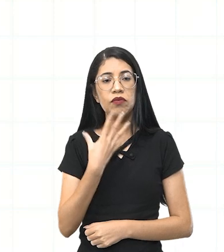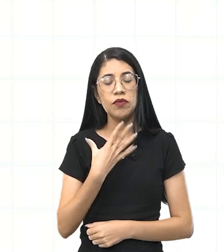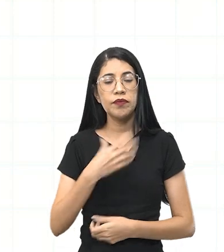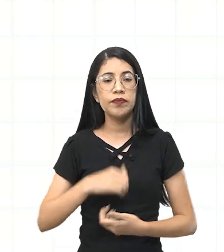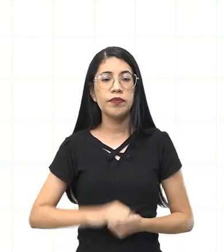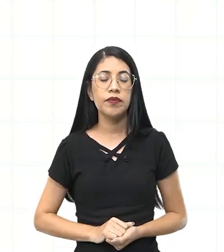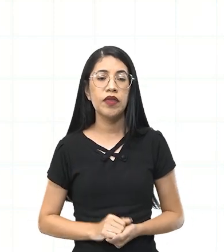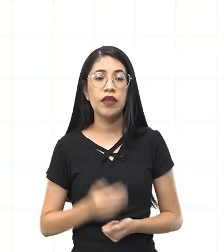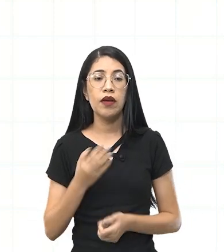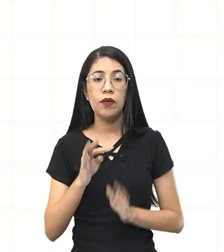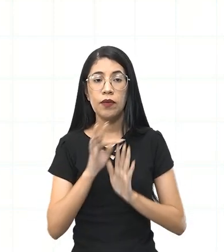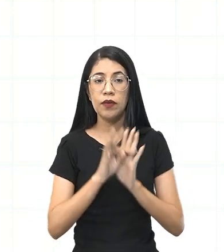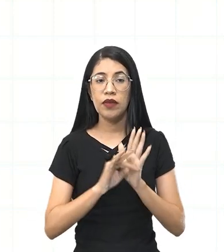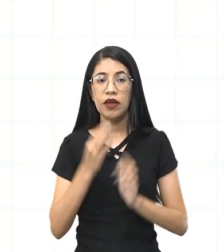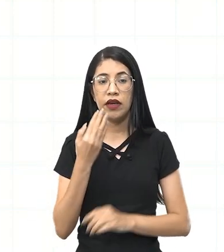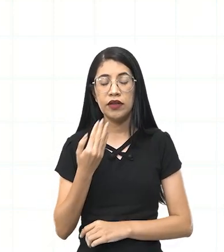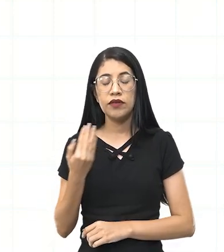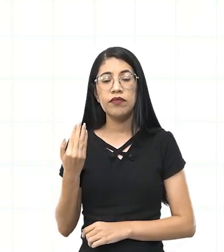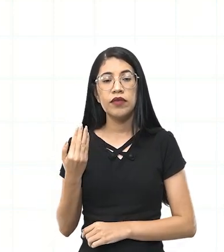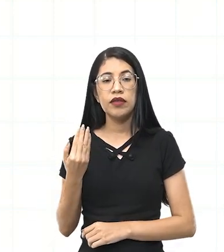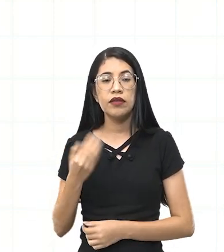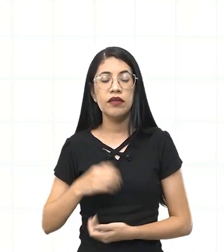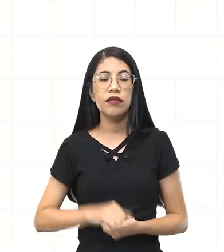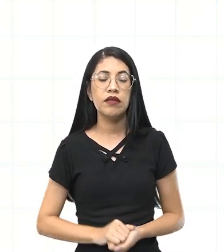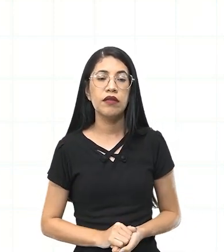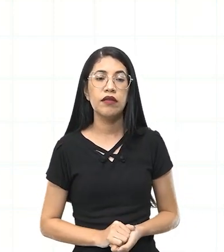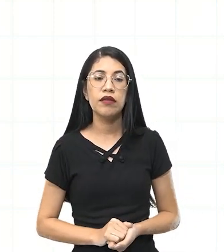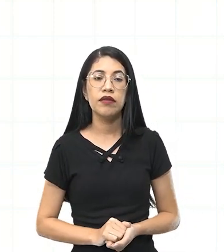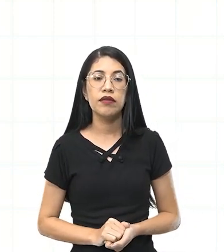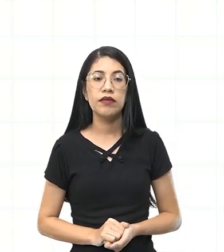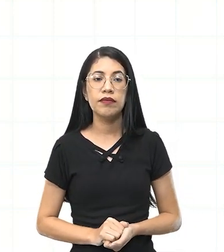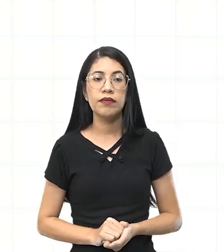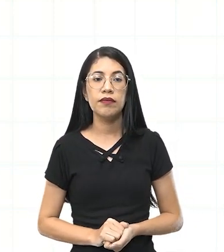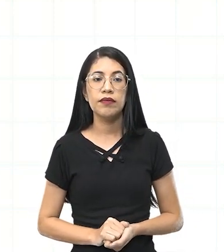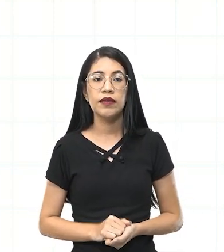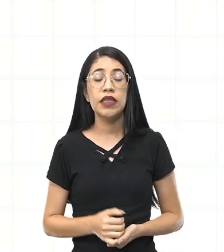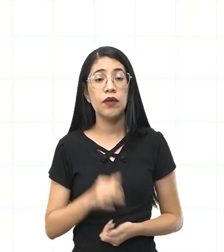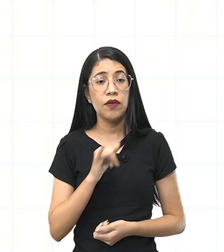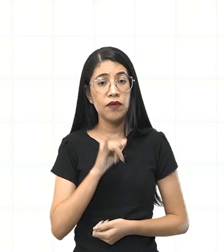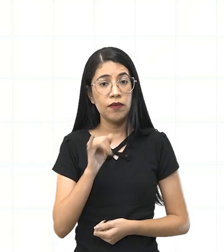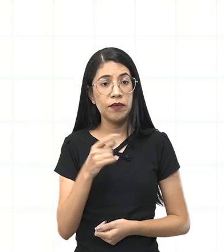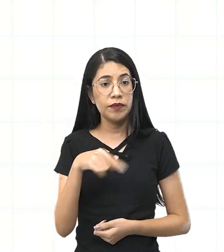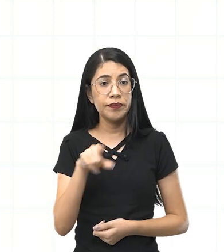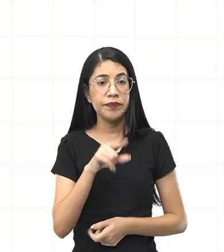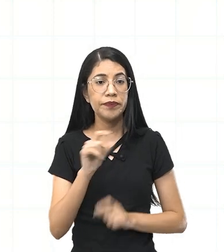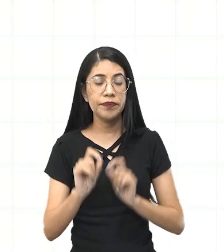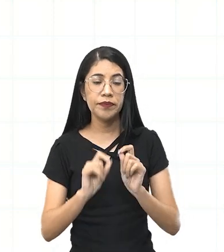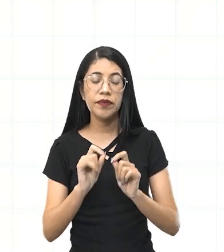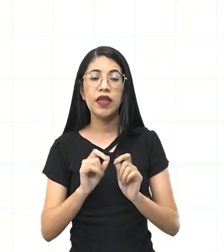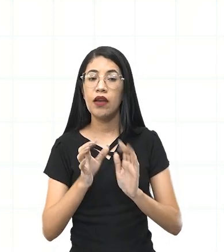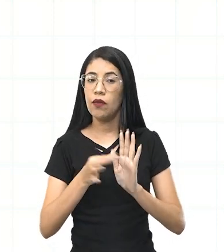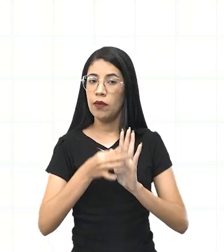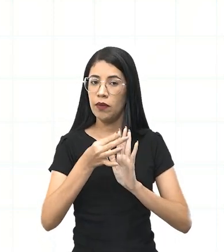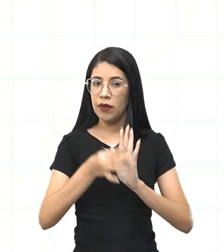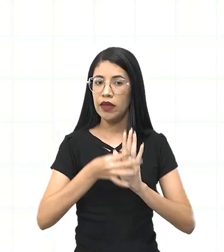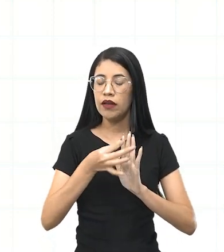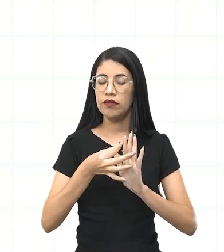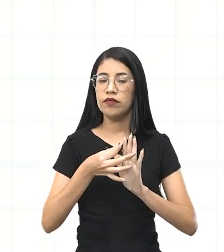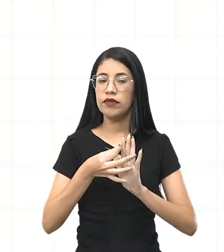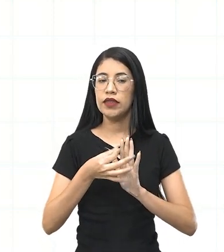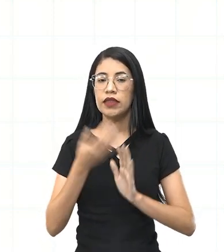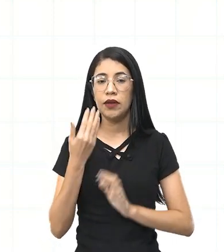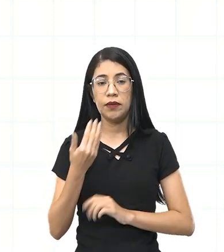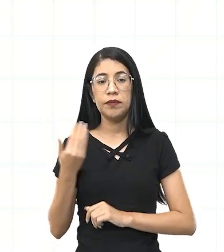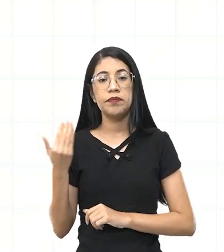só para, olha só aqui que eu trouxe para vocês. Não disse para vocês, ó, que era uma opinião, está grifado